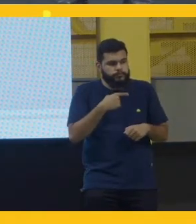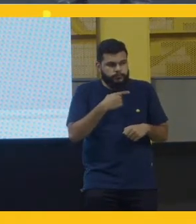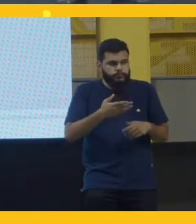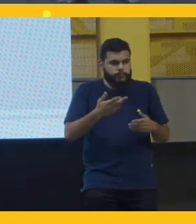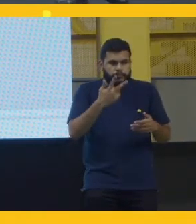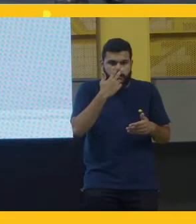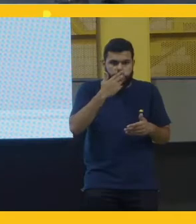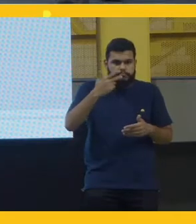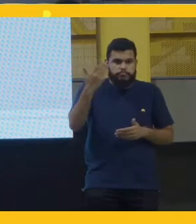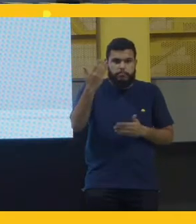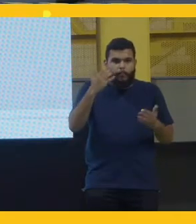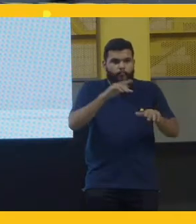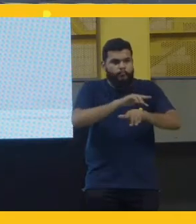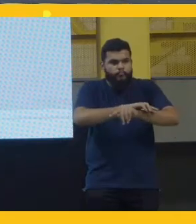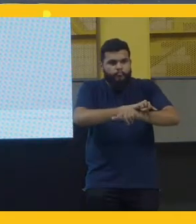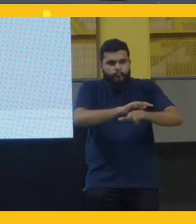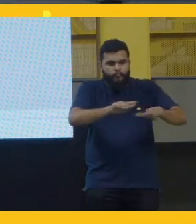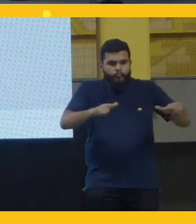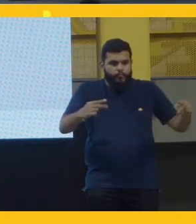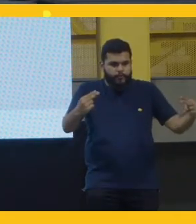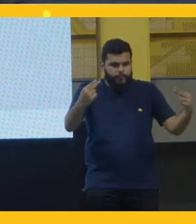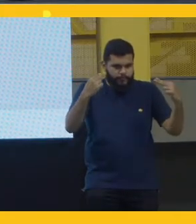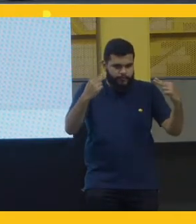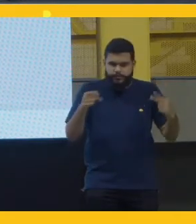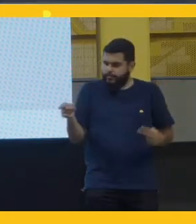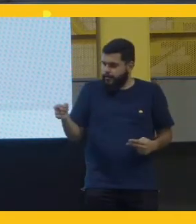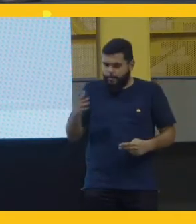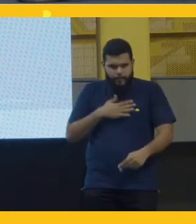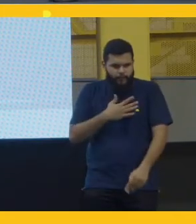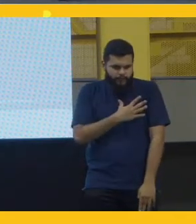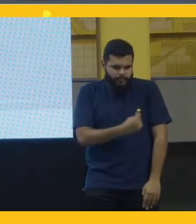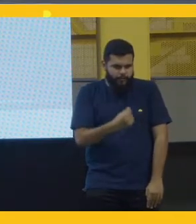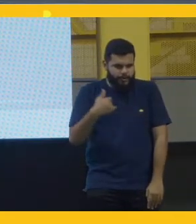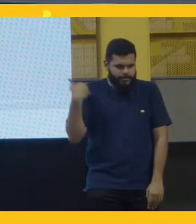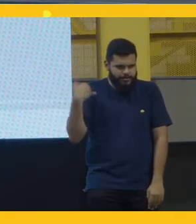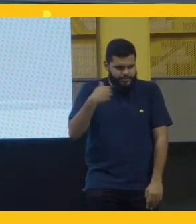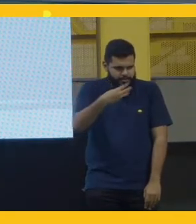vistas. Nossa, meu filho é desse jeito, ele tem 3 anos.